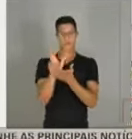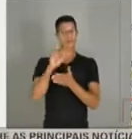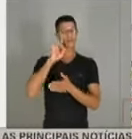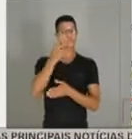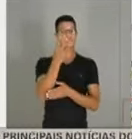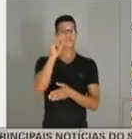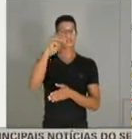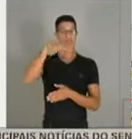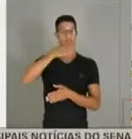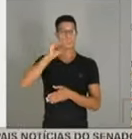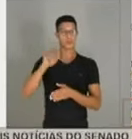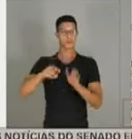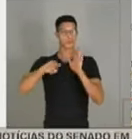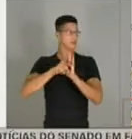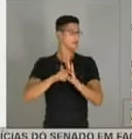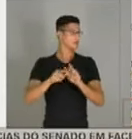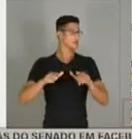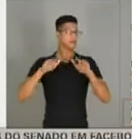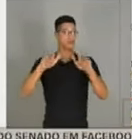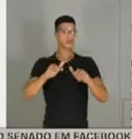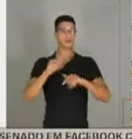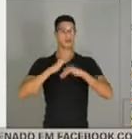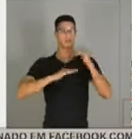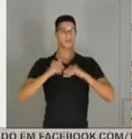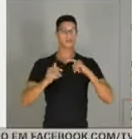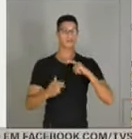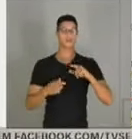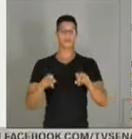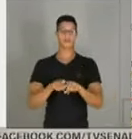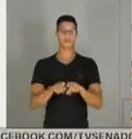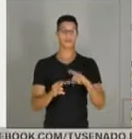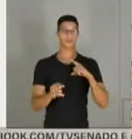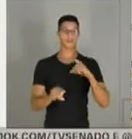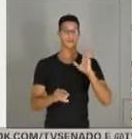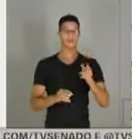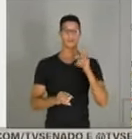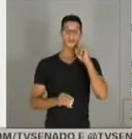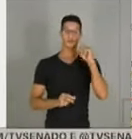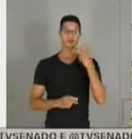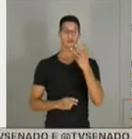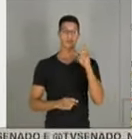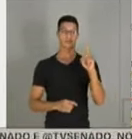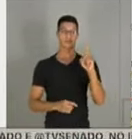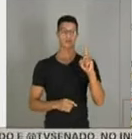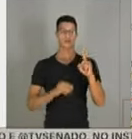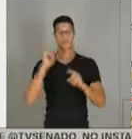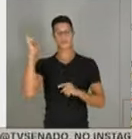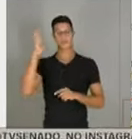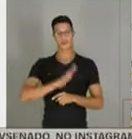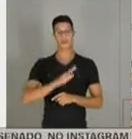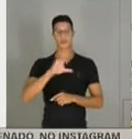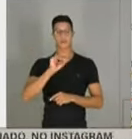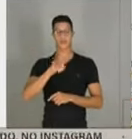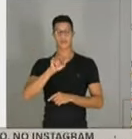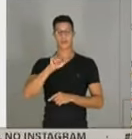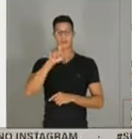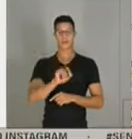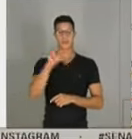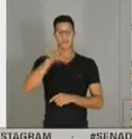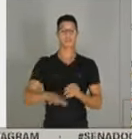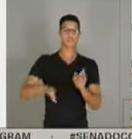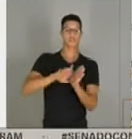nega a Bharat o certificado de boas práticas. Consequentemente, dia 31, nega o pedido de importação da Covaxin. Quando